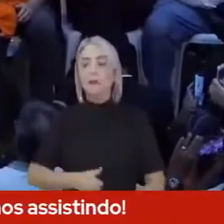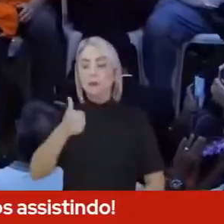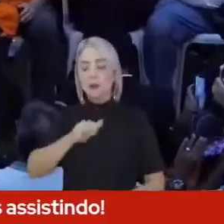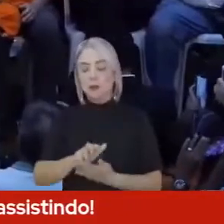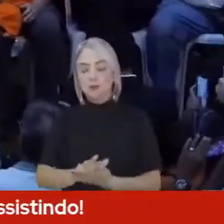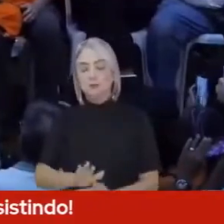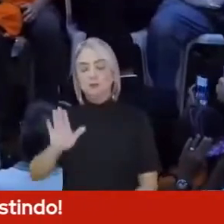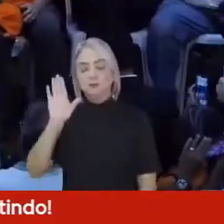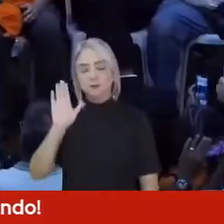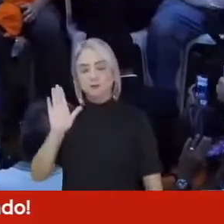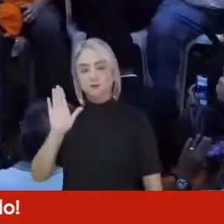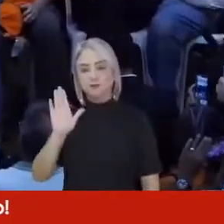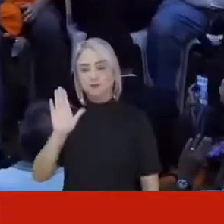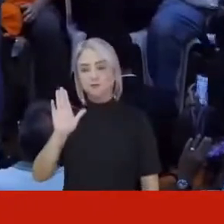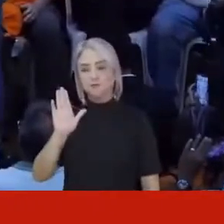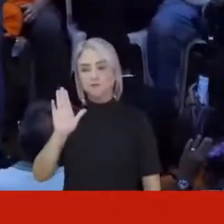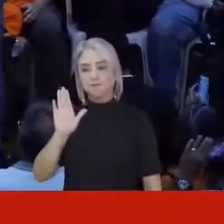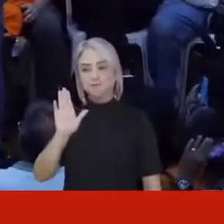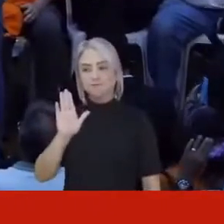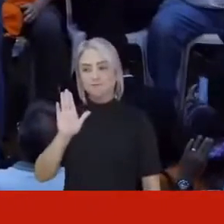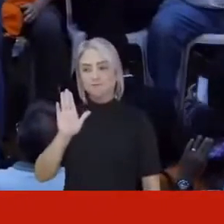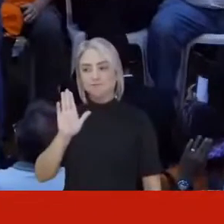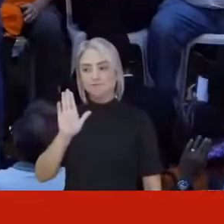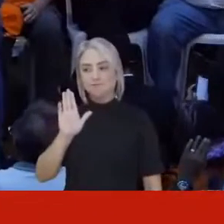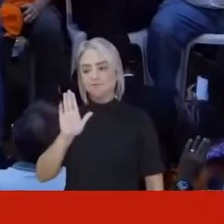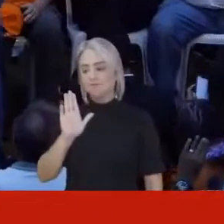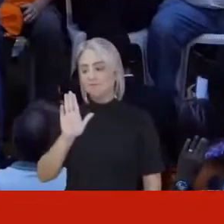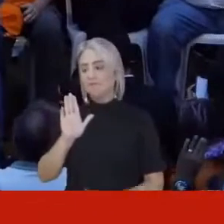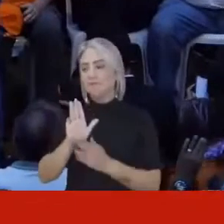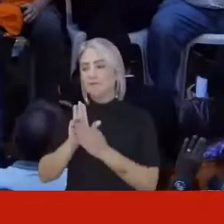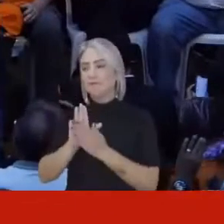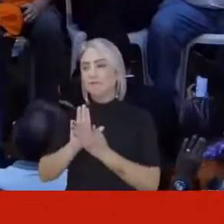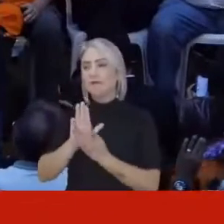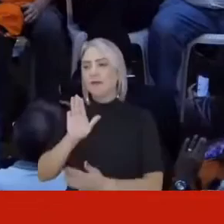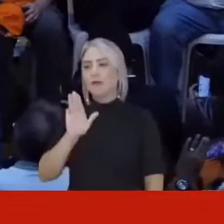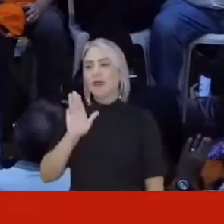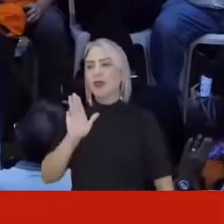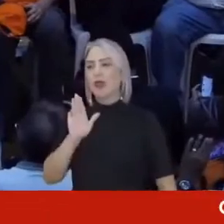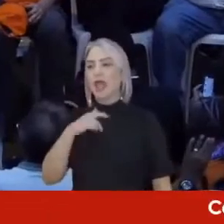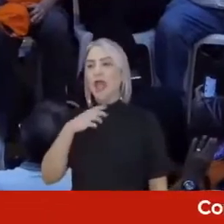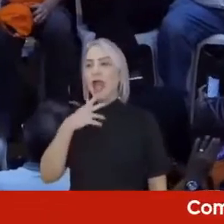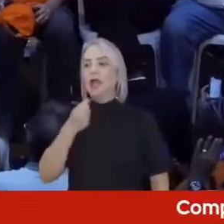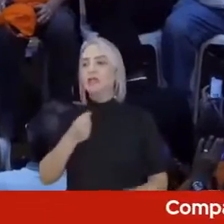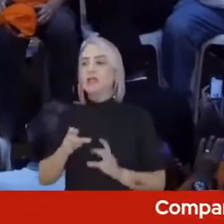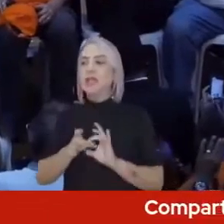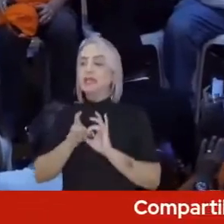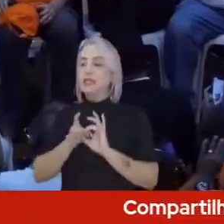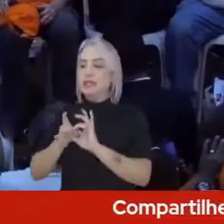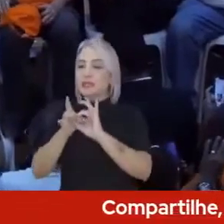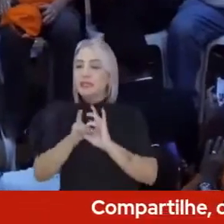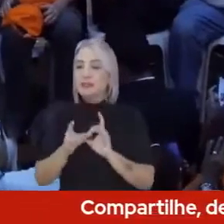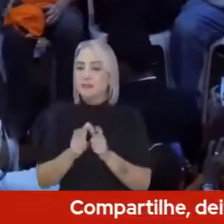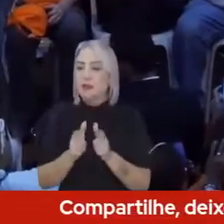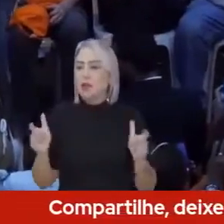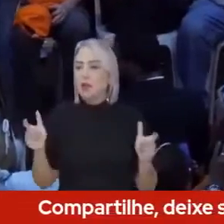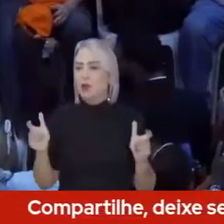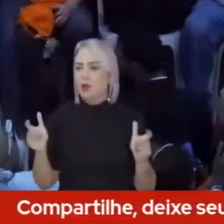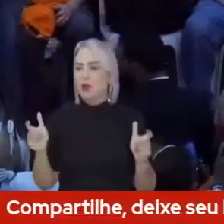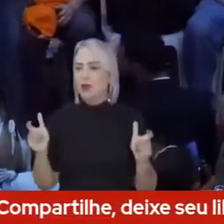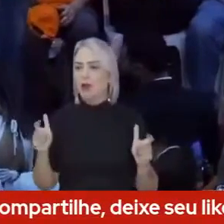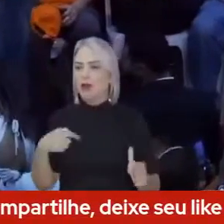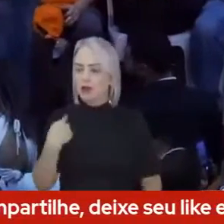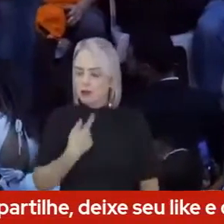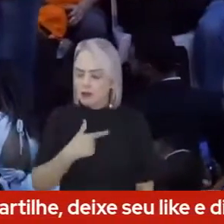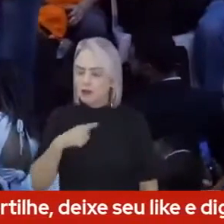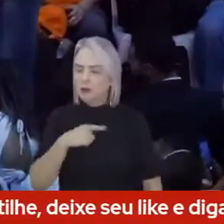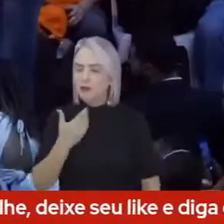que acho que essa aliança pode ser muito maior, né? Acho que nós temos perdido tempo